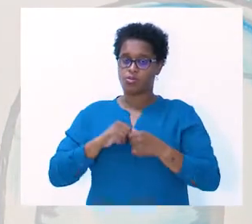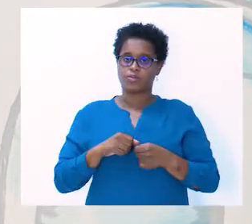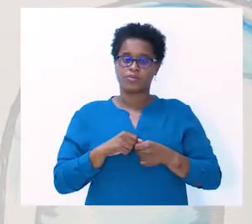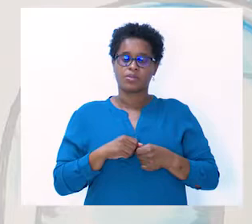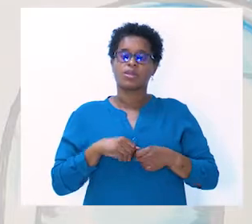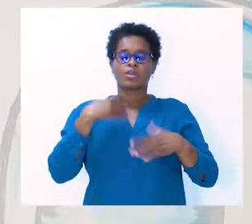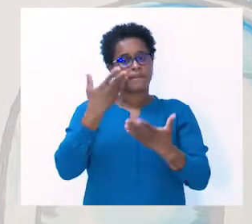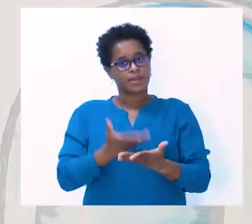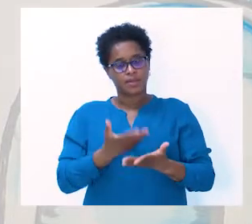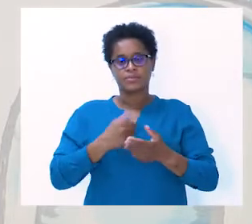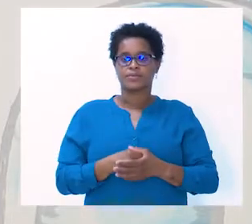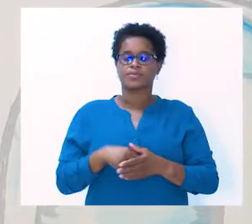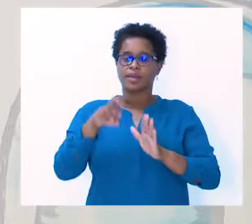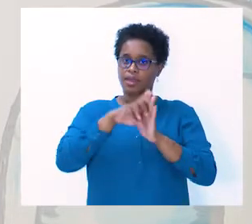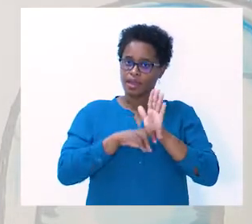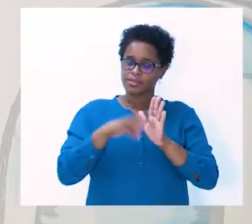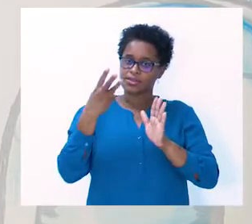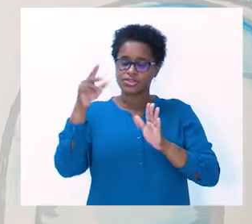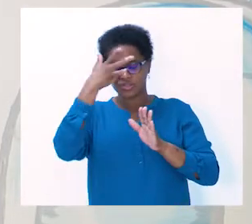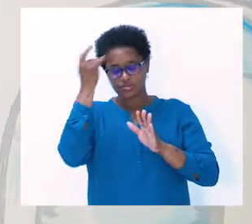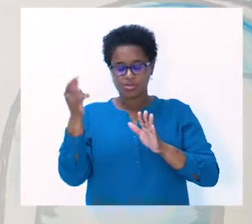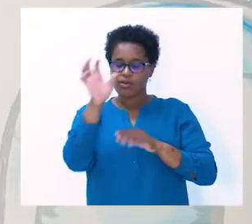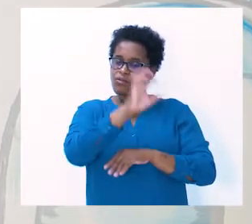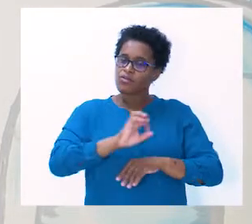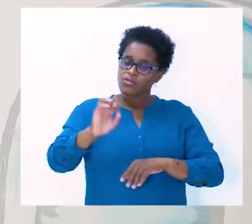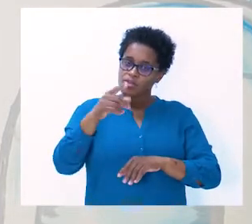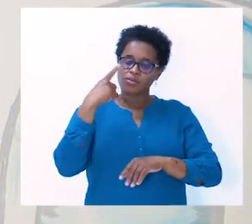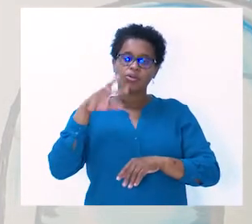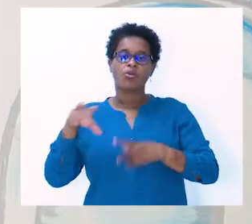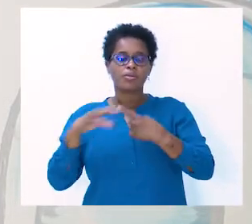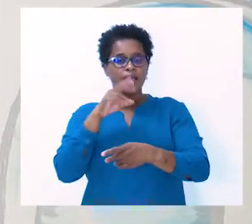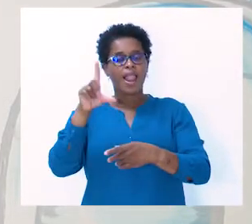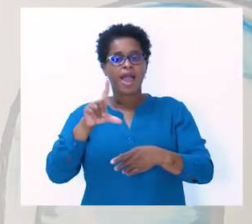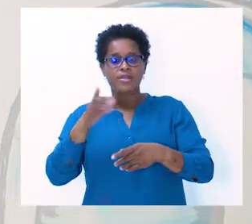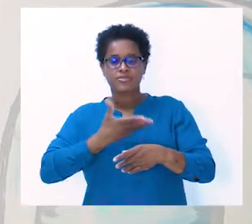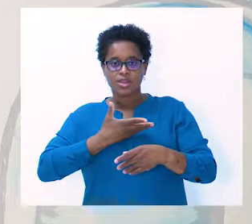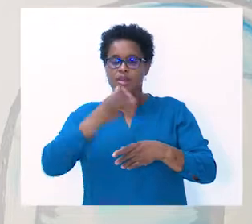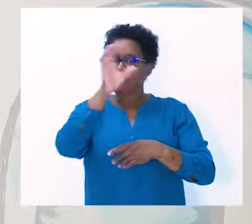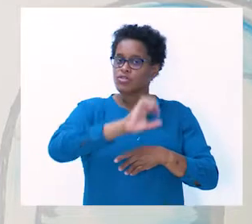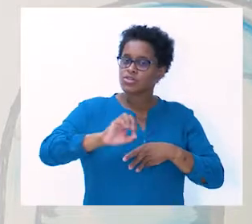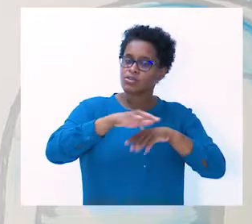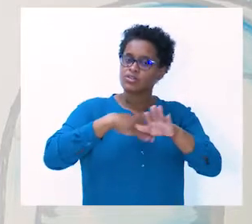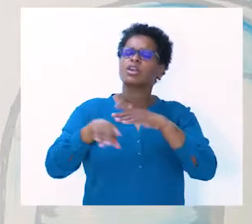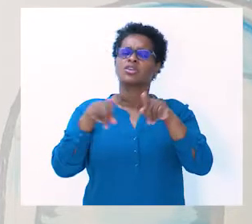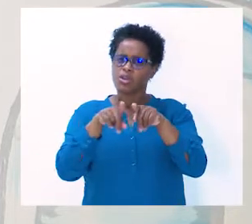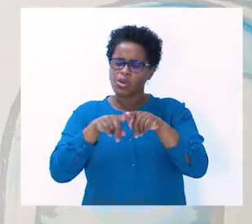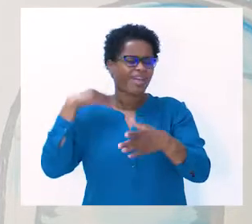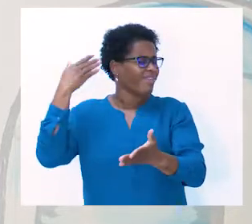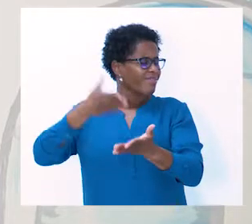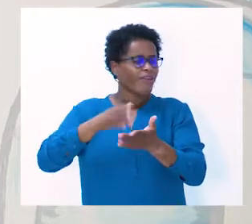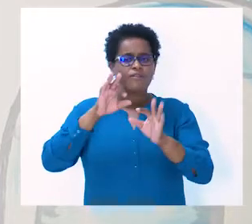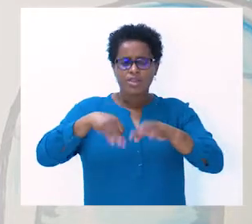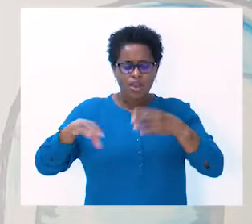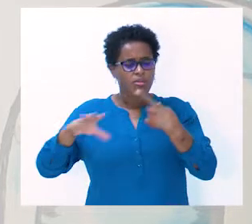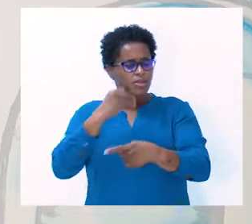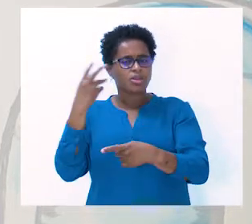5. Aplicando regra de 3 simples, vocês vão encontrar o lado D. Vocês vão fazer o mesmo processo até o final